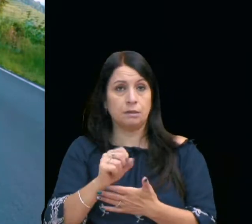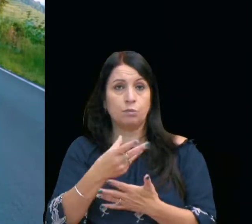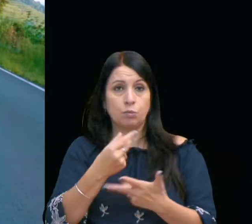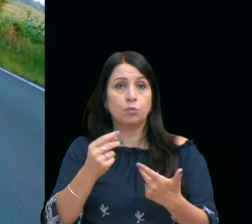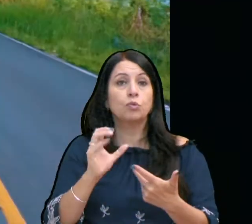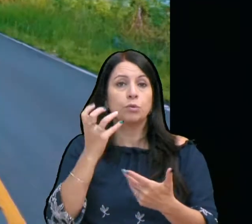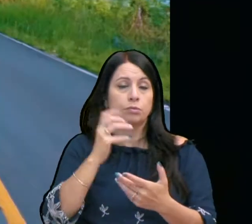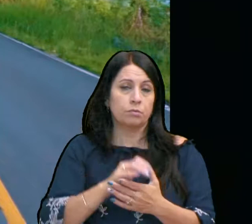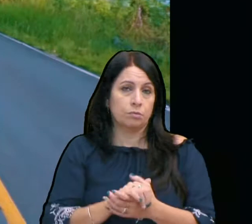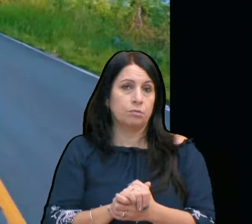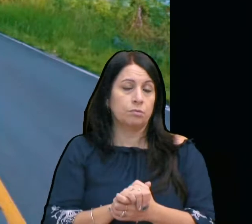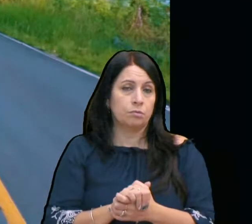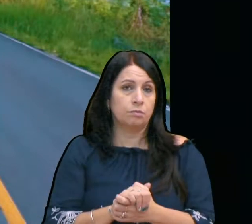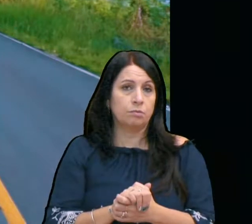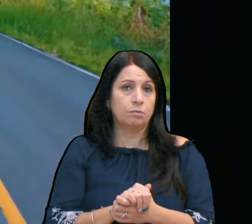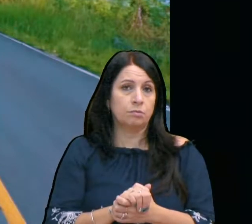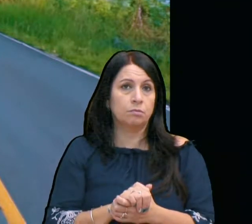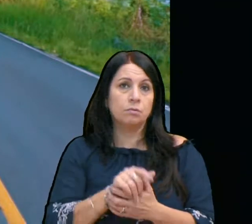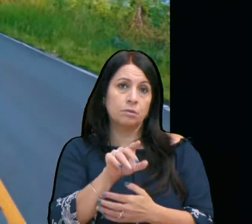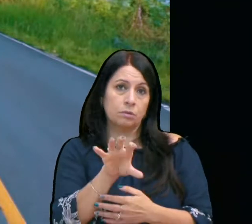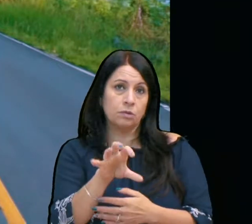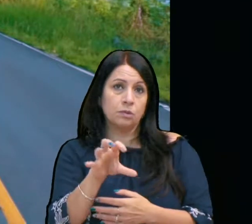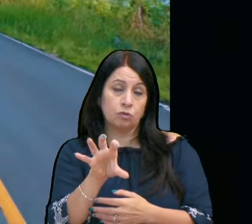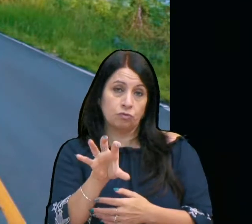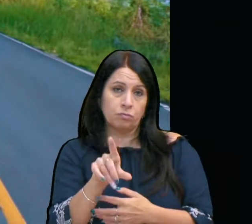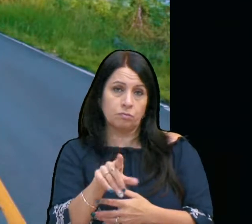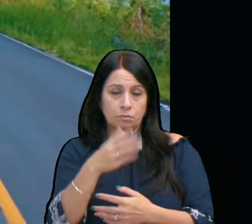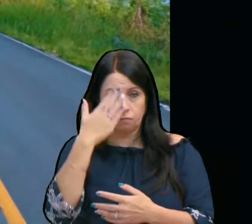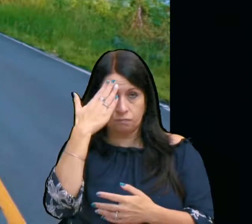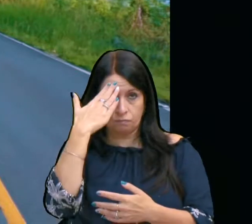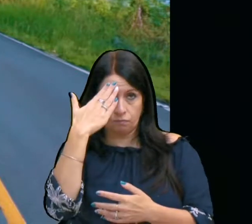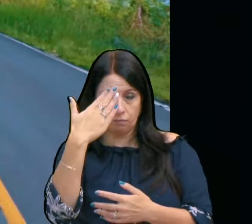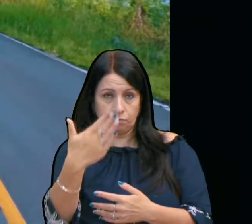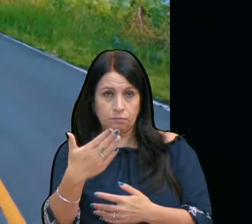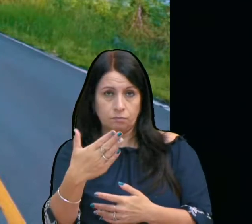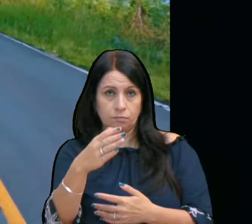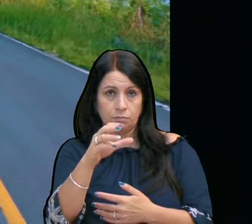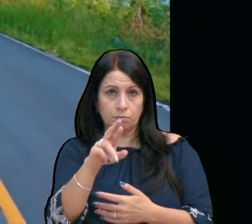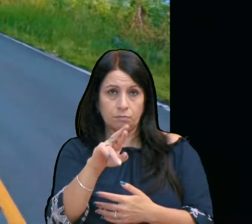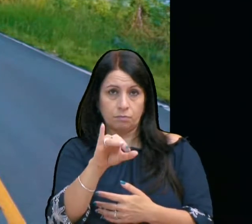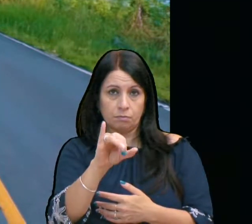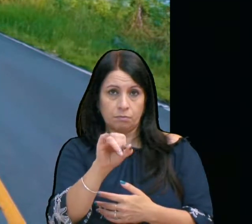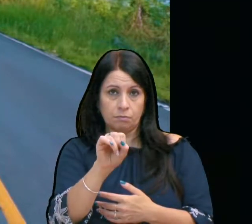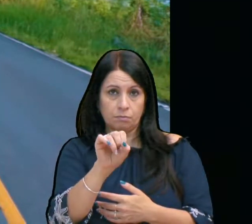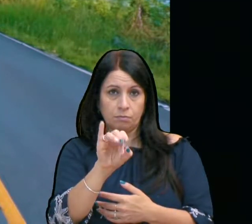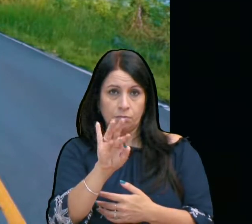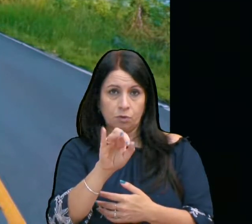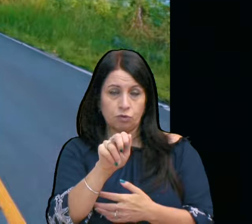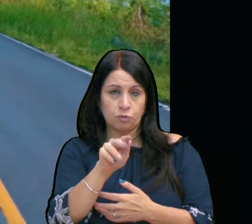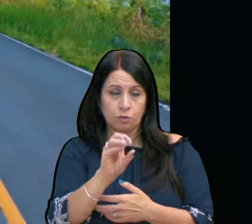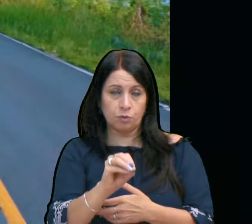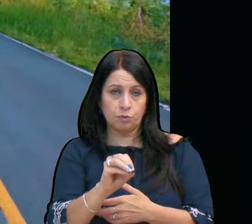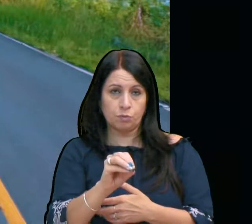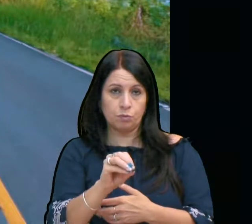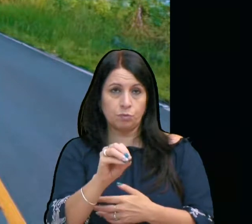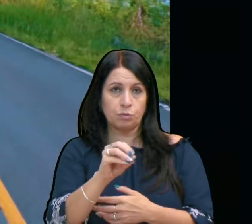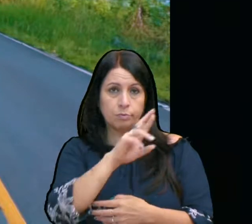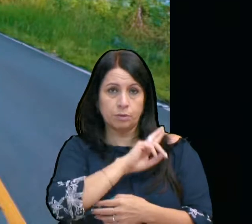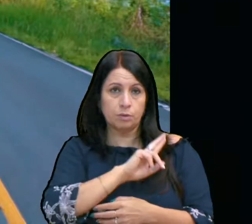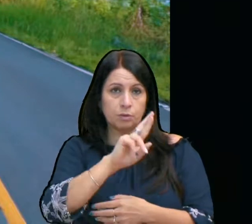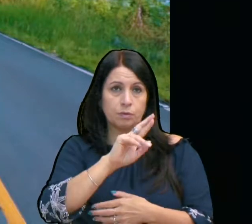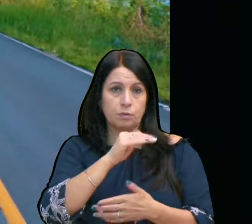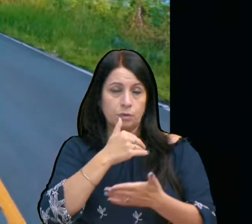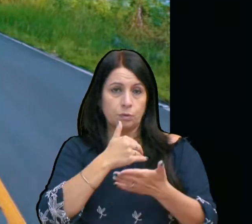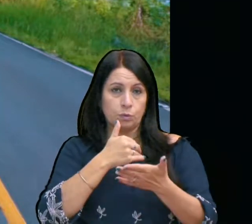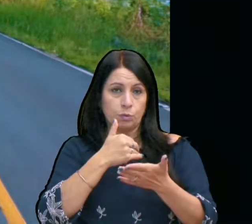já ocorreram. Então, desta forma, agradecer ao Cristiano, em nome do secretário de Trânsito, o